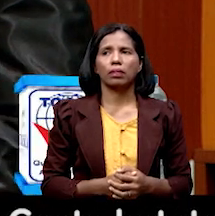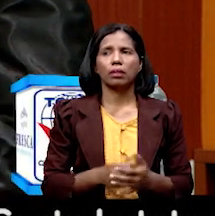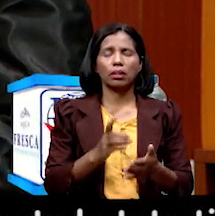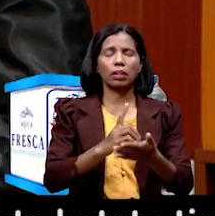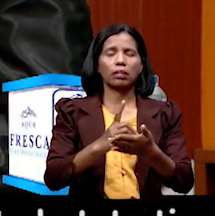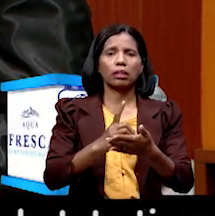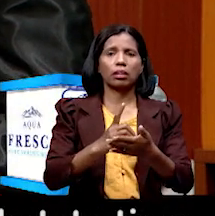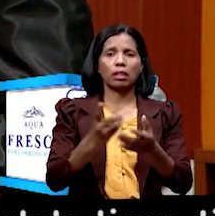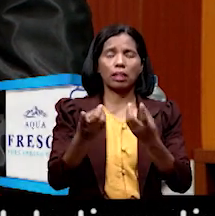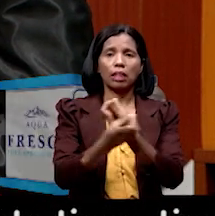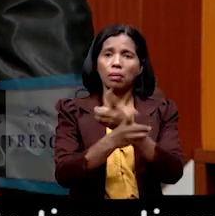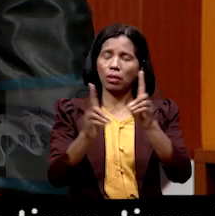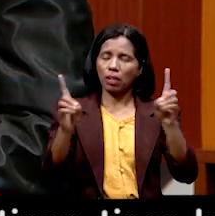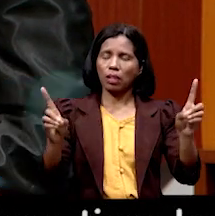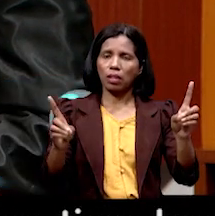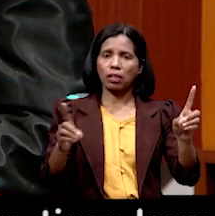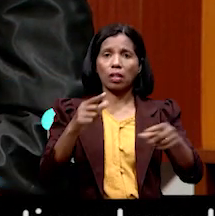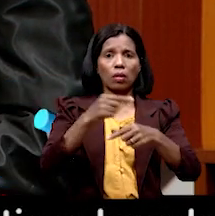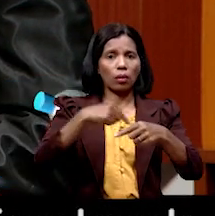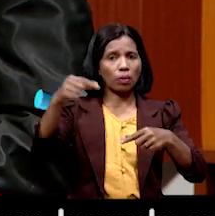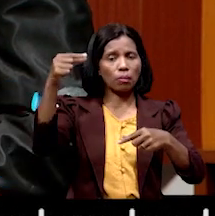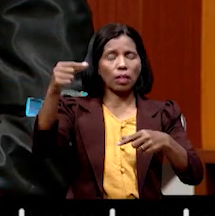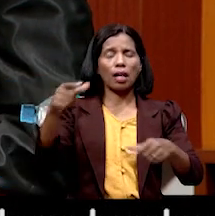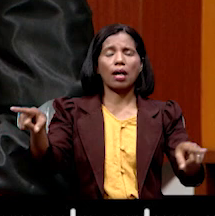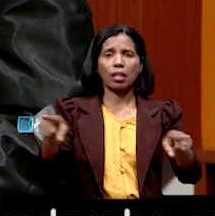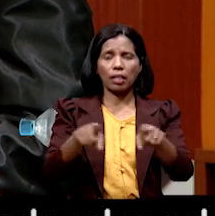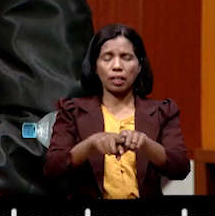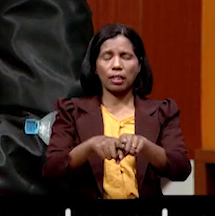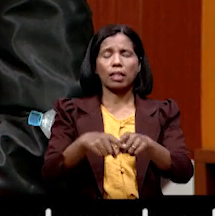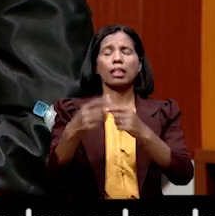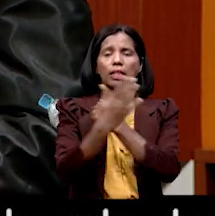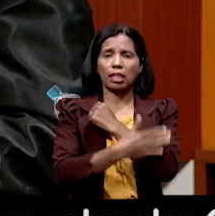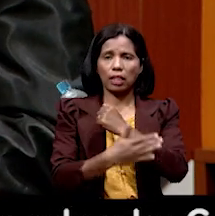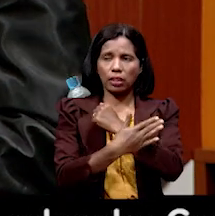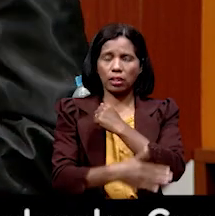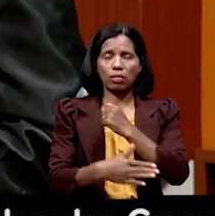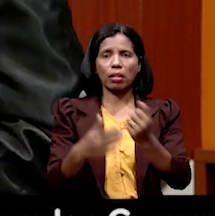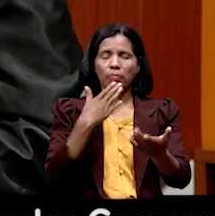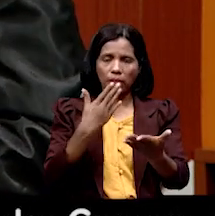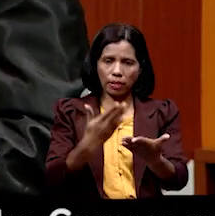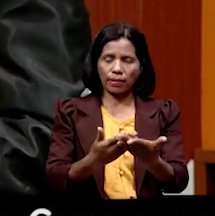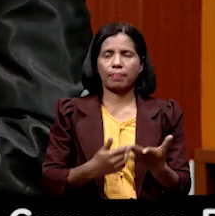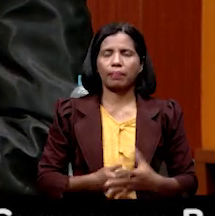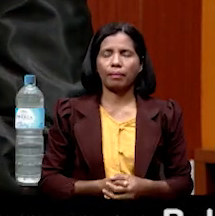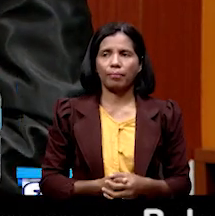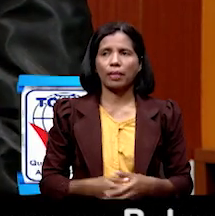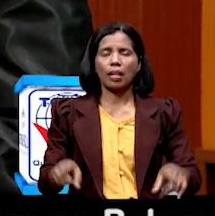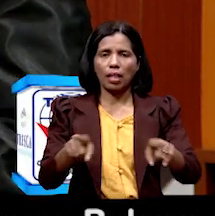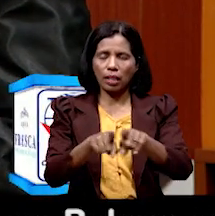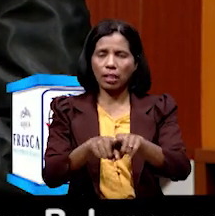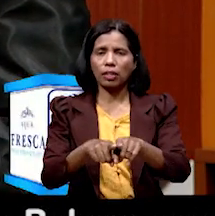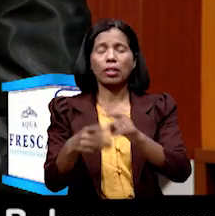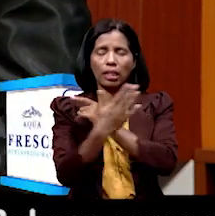global coloca Timor-Leste hanesa nasau nebe mako indeks demokrasi nebe mako dia. Kompar ho Indonesia.